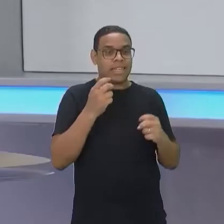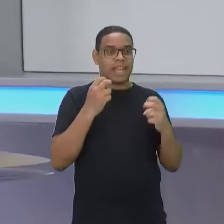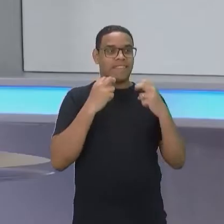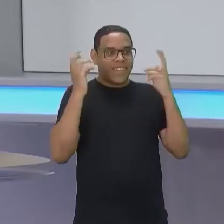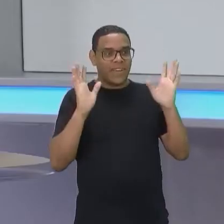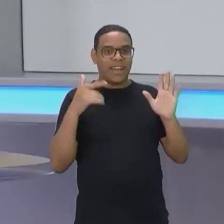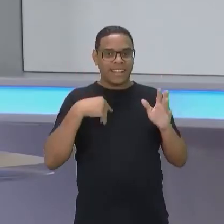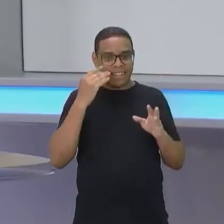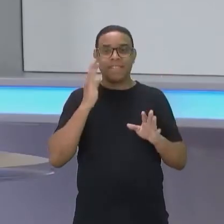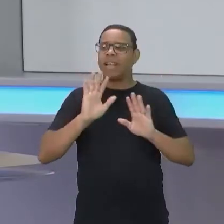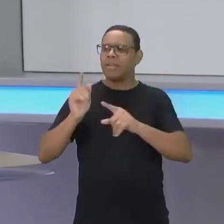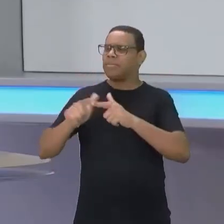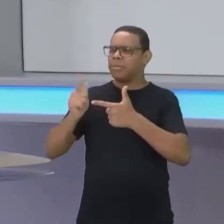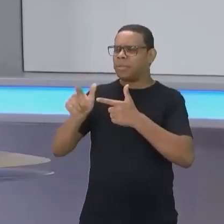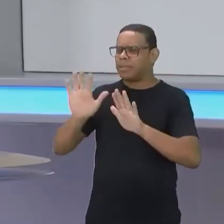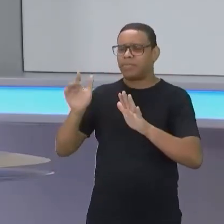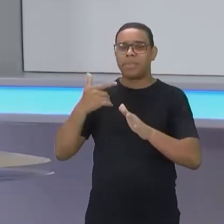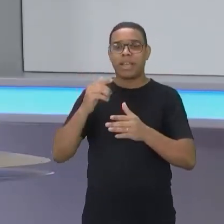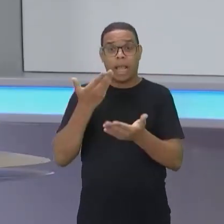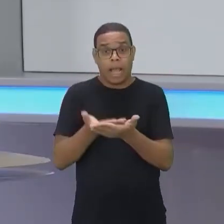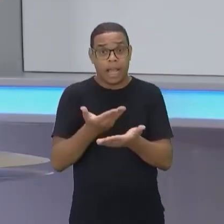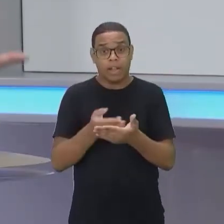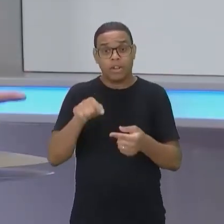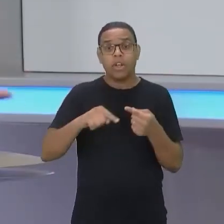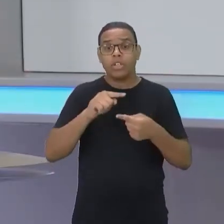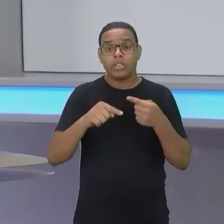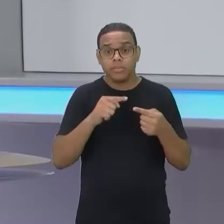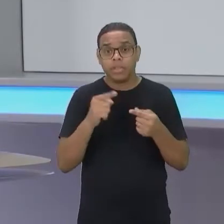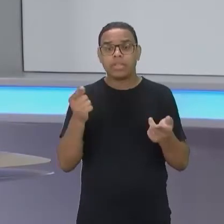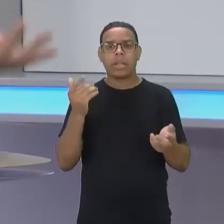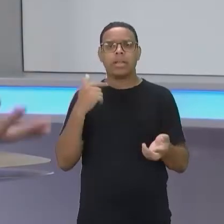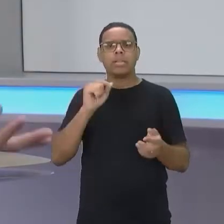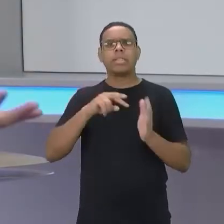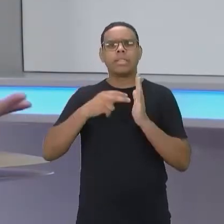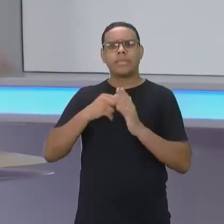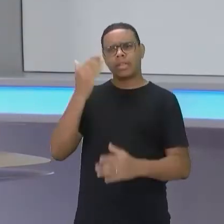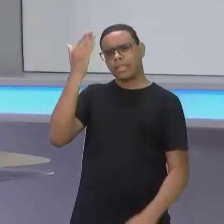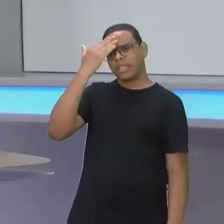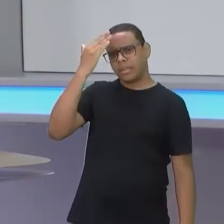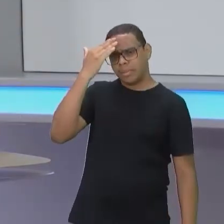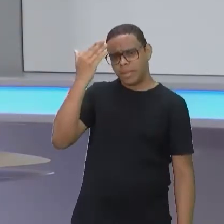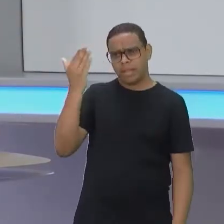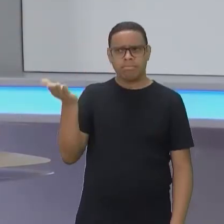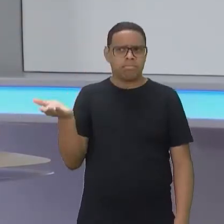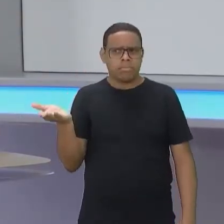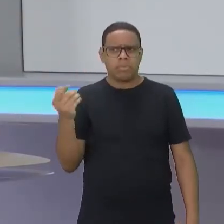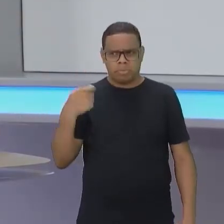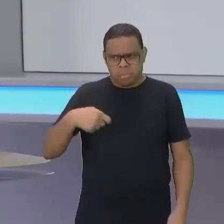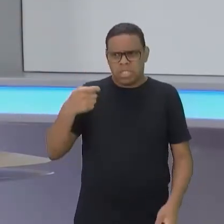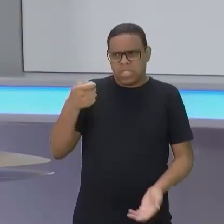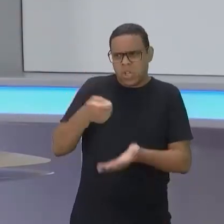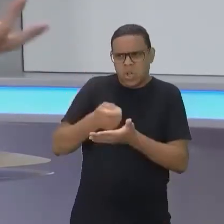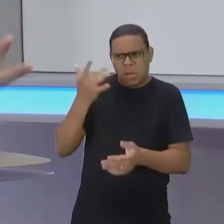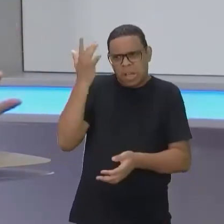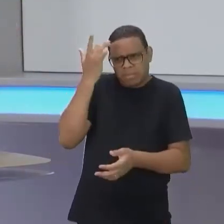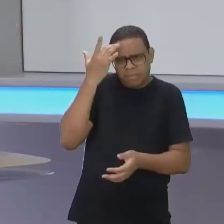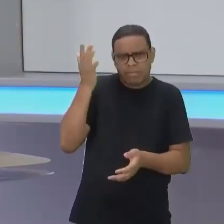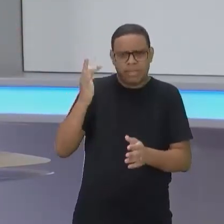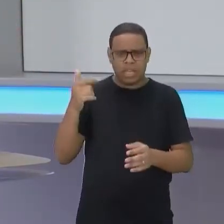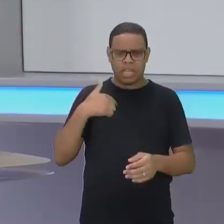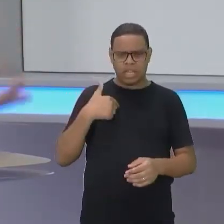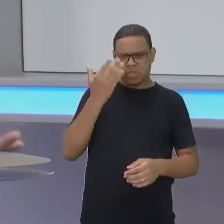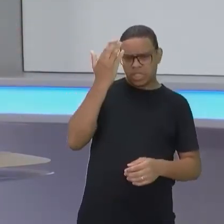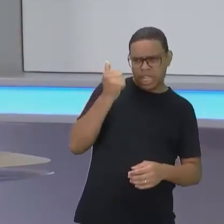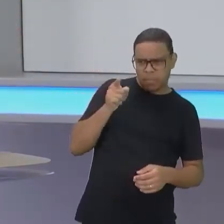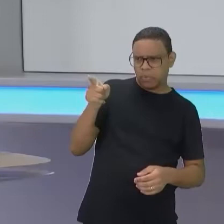A ideia da aula justamente é questionar isso. O que é saber, né? O que é saber tocar? Será que eu sei tocar e você não? Então ou...